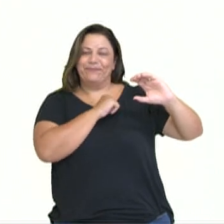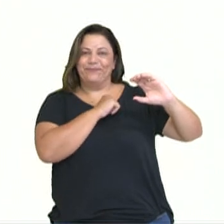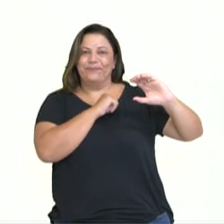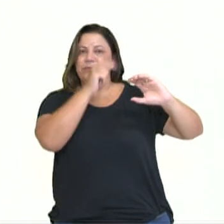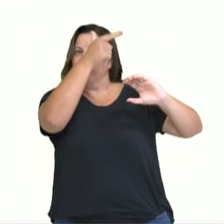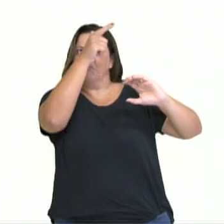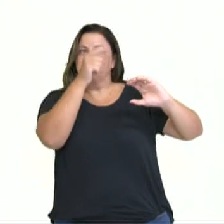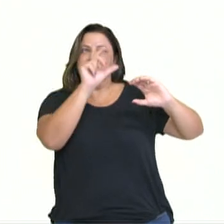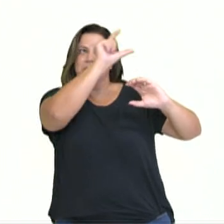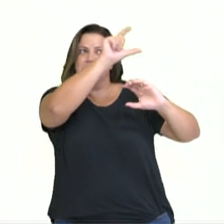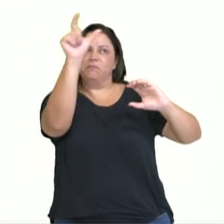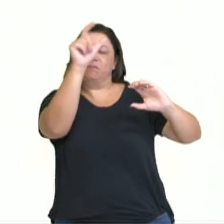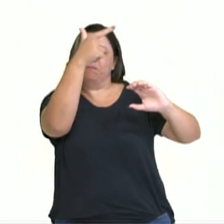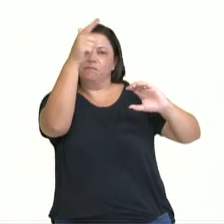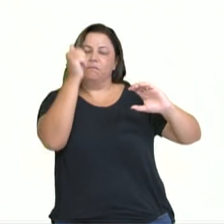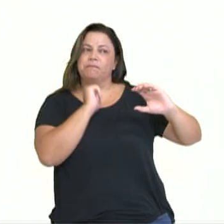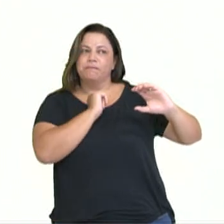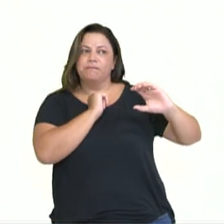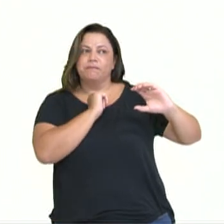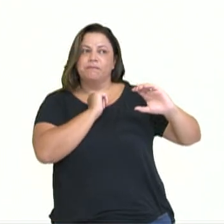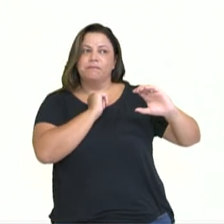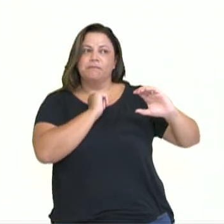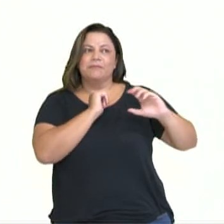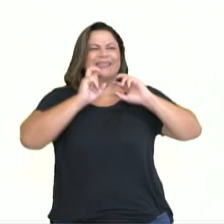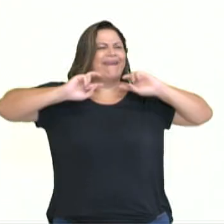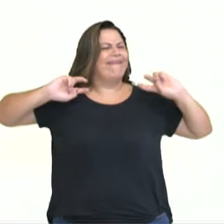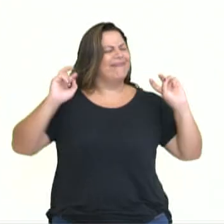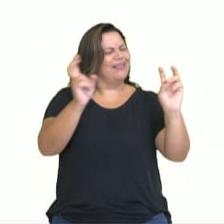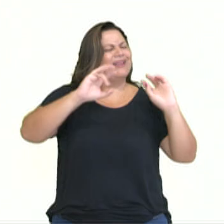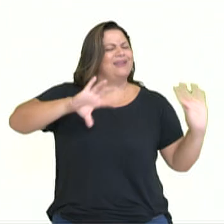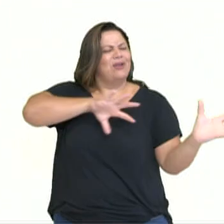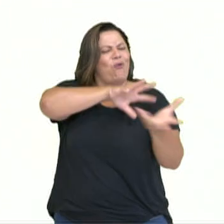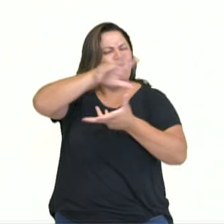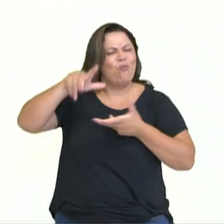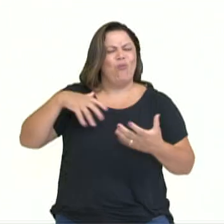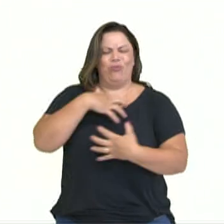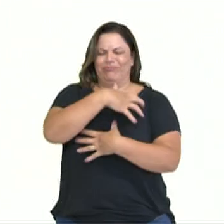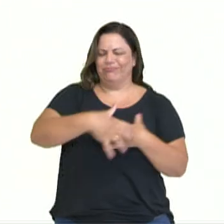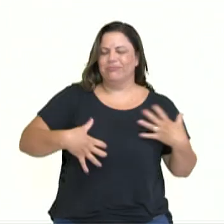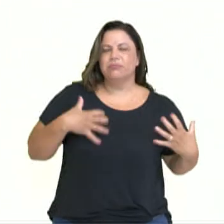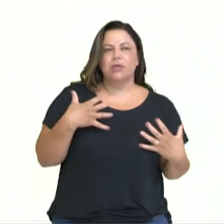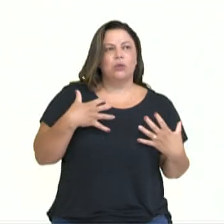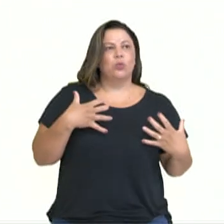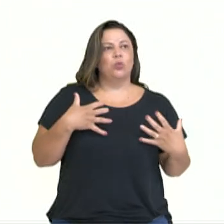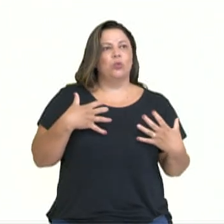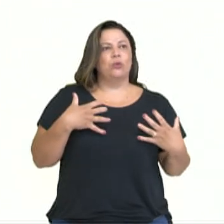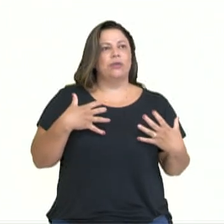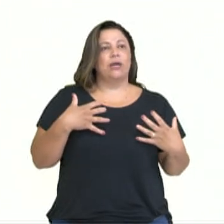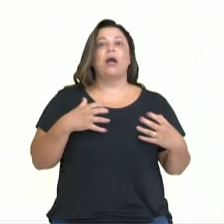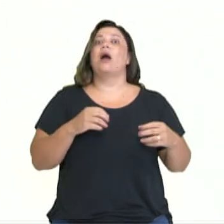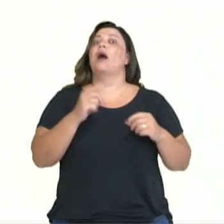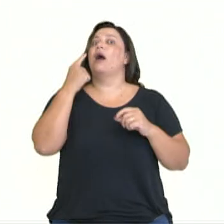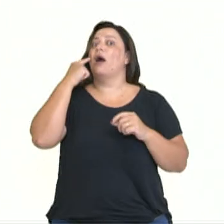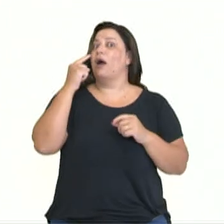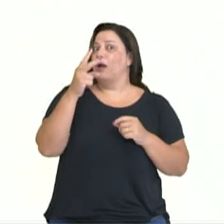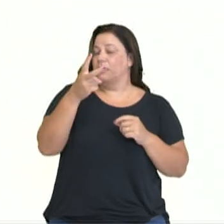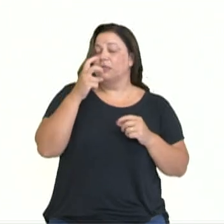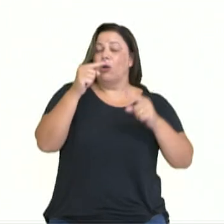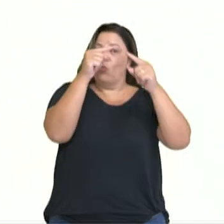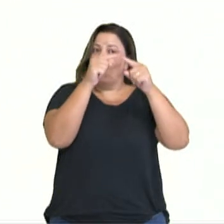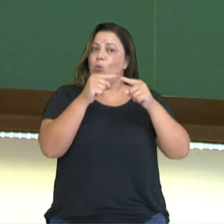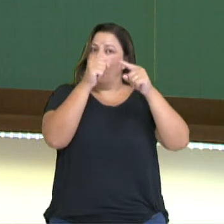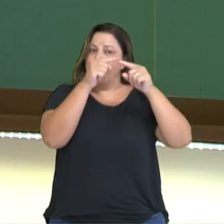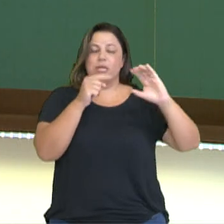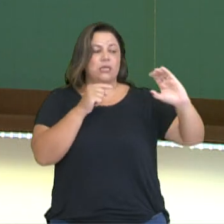C. Tá? Grite ao mundo inteiro esta amargura. Opa! Já rima com esse verso aqui.